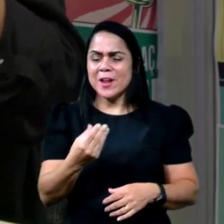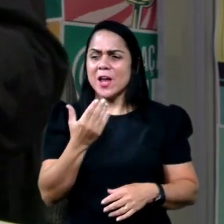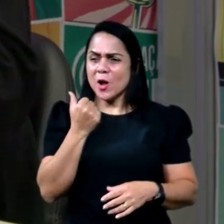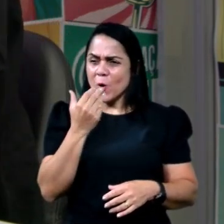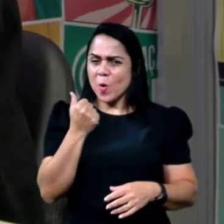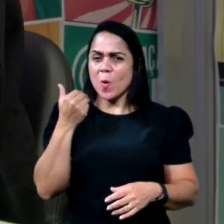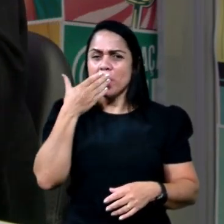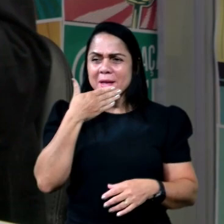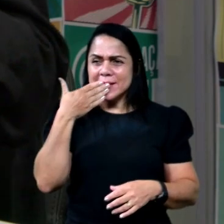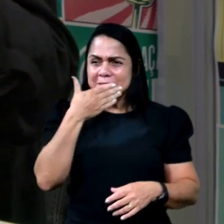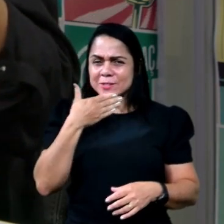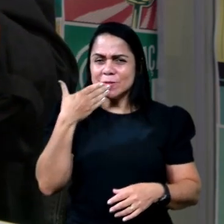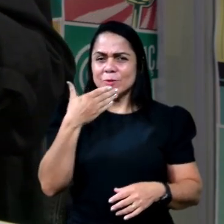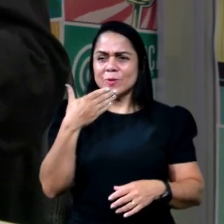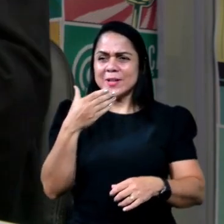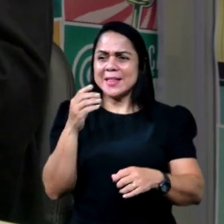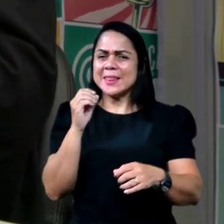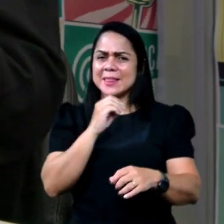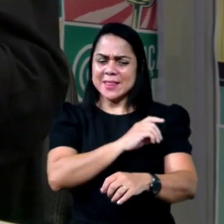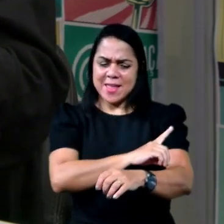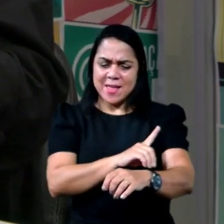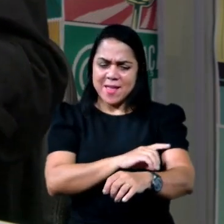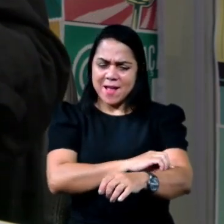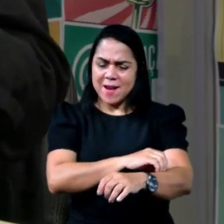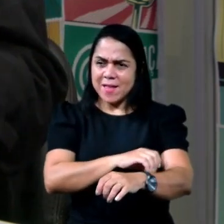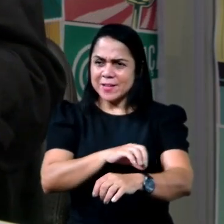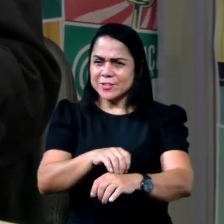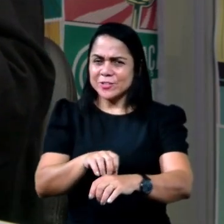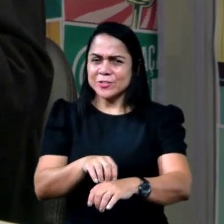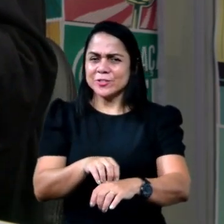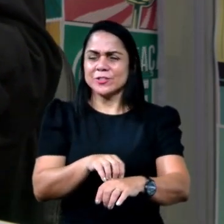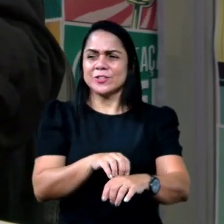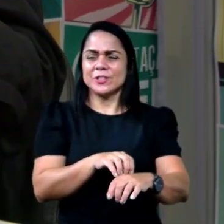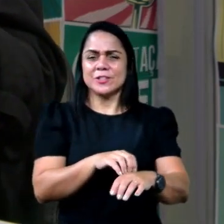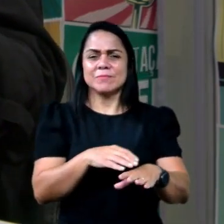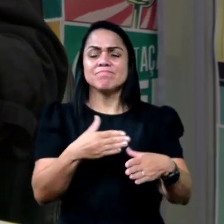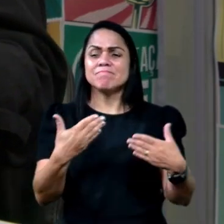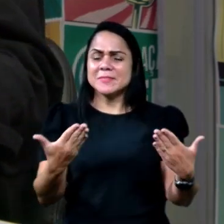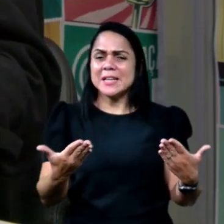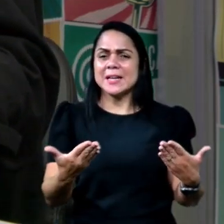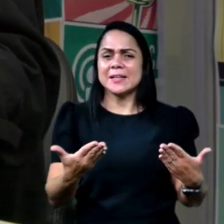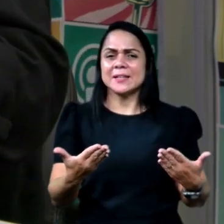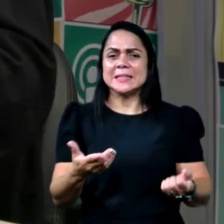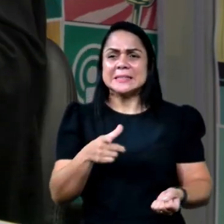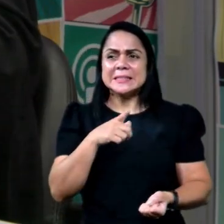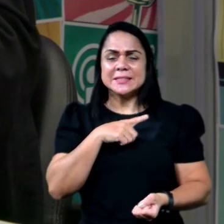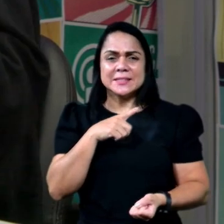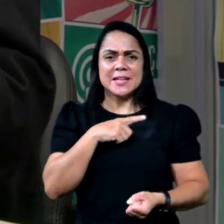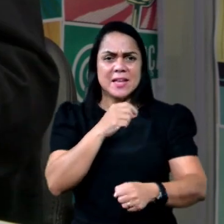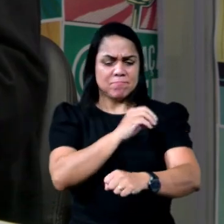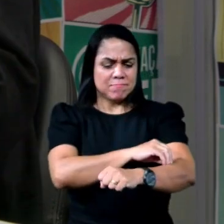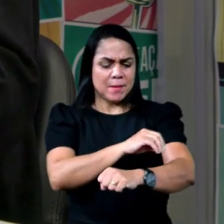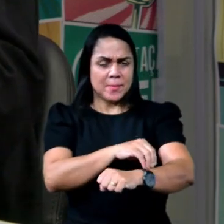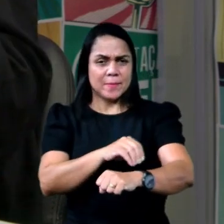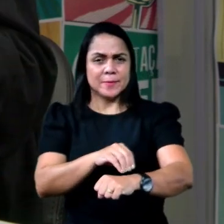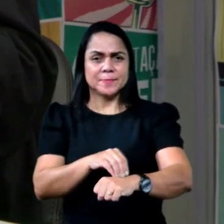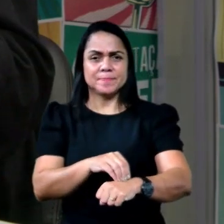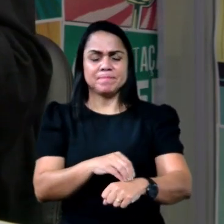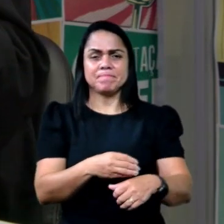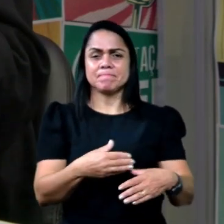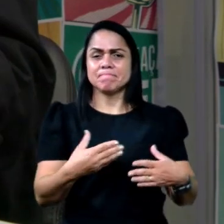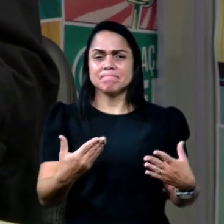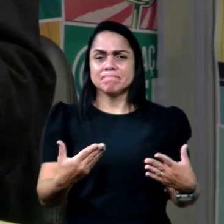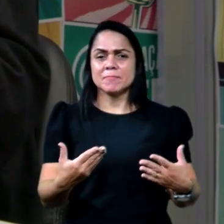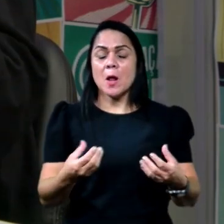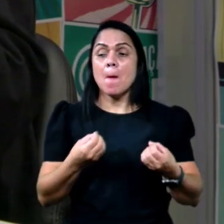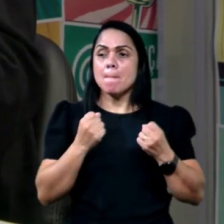é alérgica a alguma coisa? Lactose. É lactose? Eu queria fazer, né? Eu posso